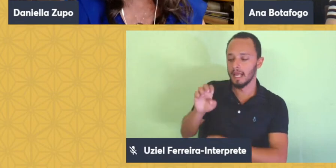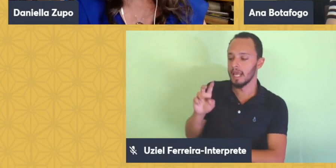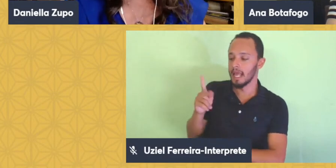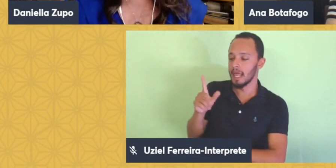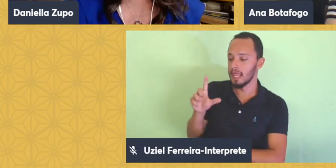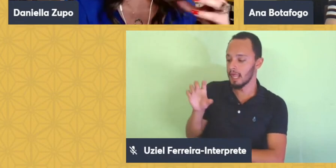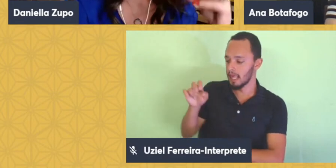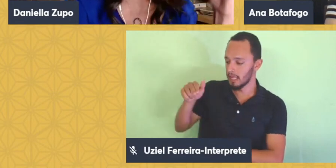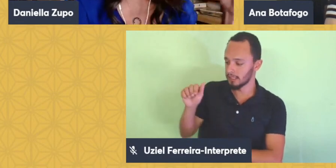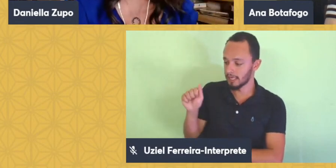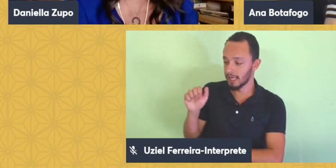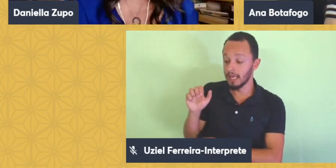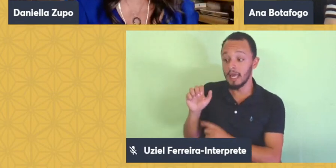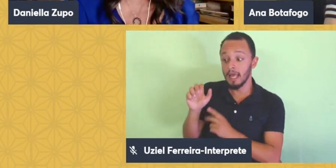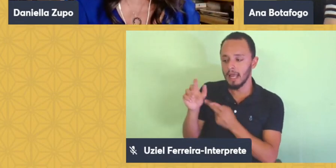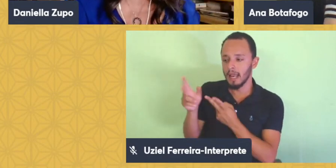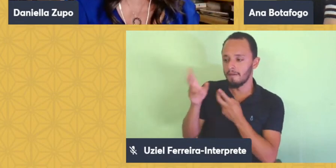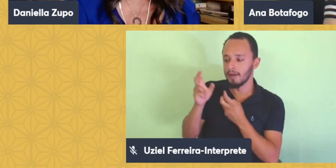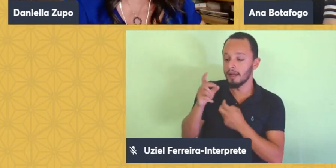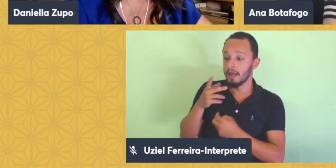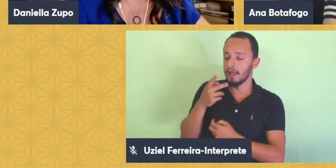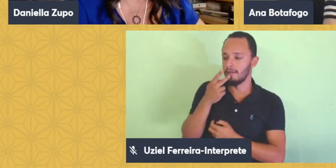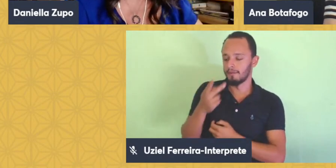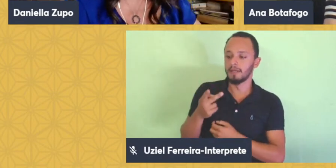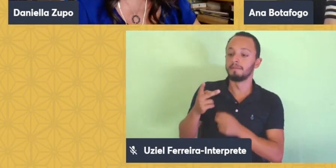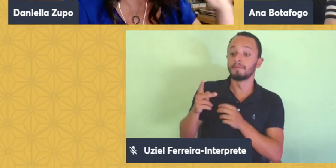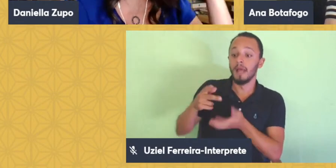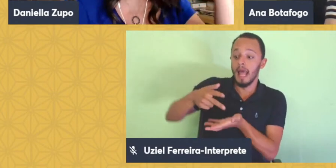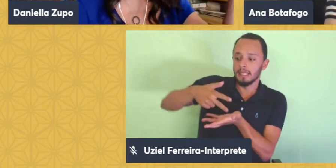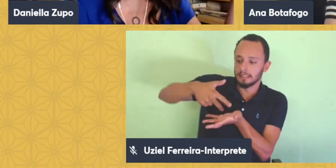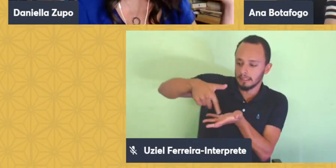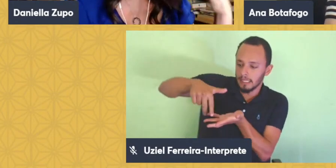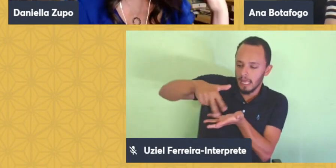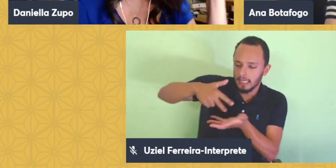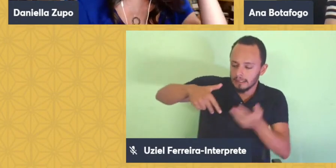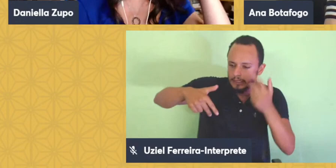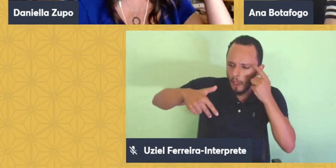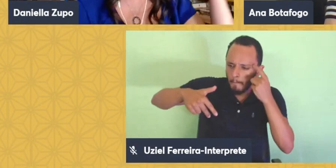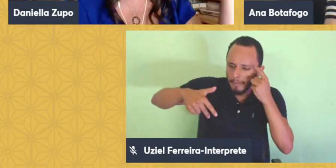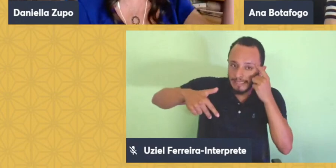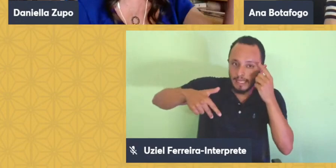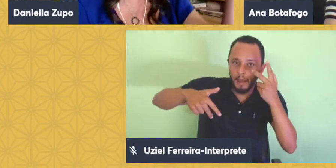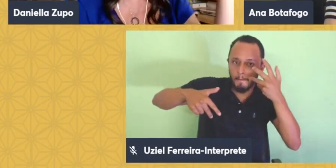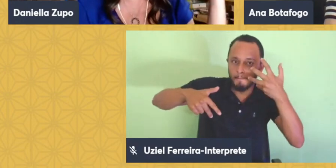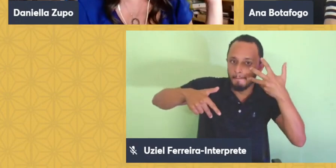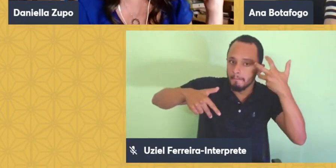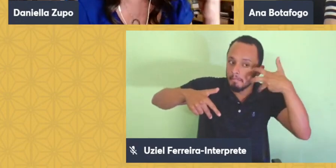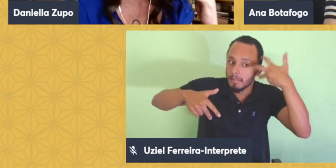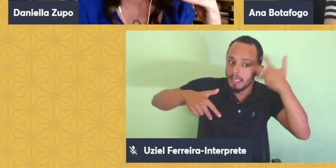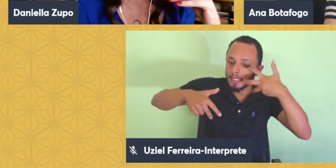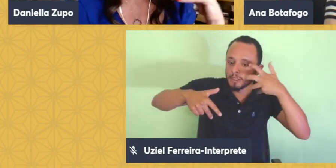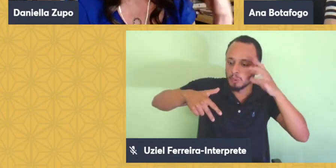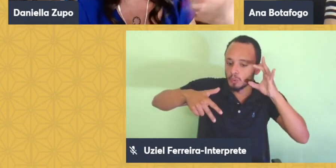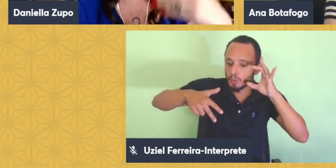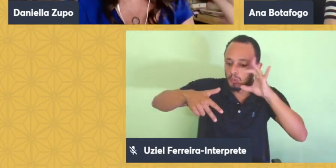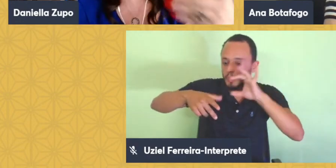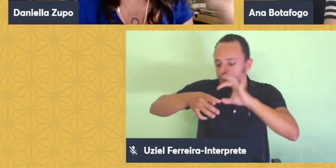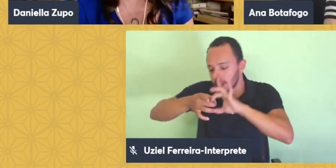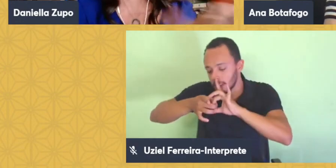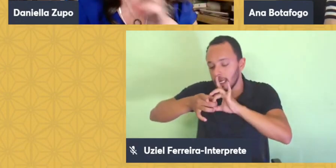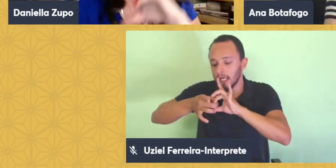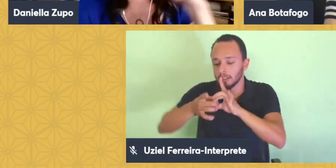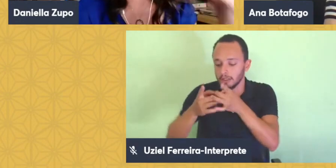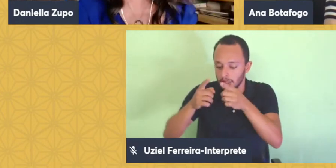me marcou muito que a dança é o pensamento do corpo e você falou ontem realmente dessa relação indissociável entre mente corpo né